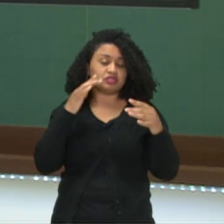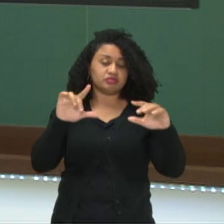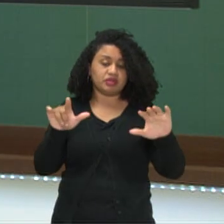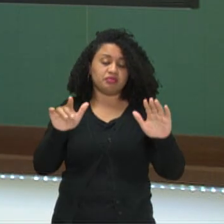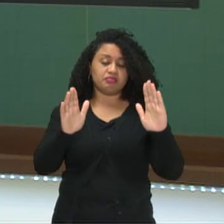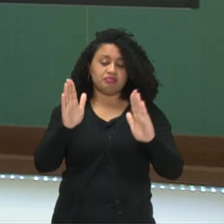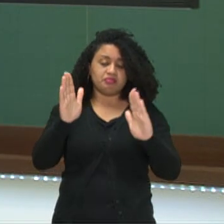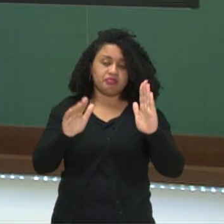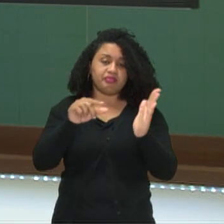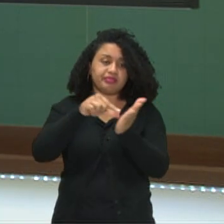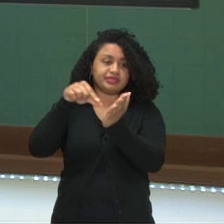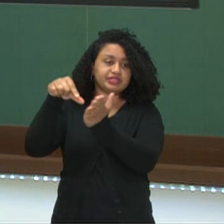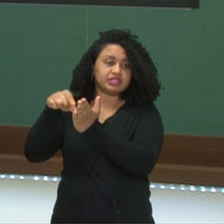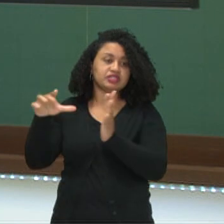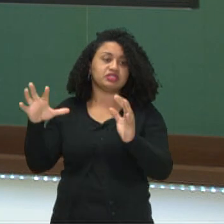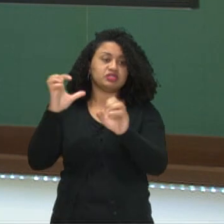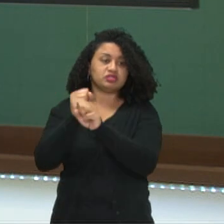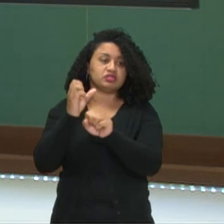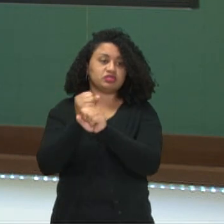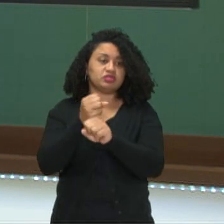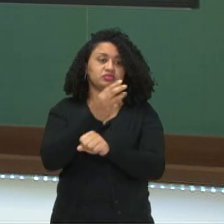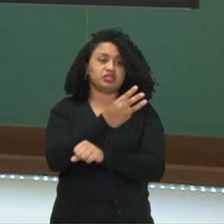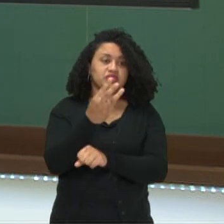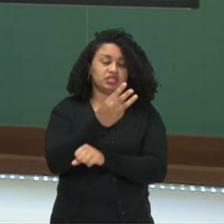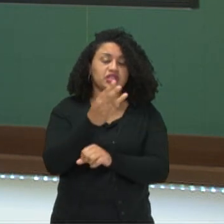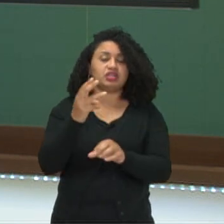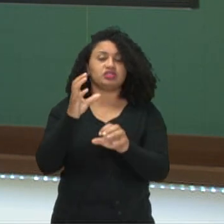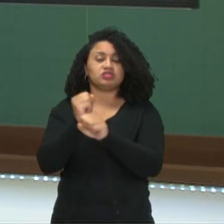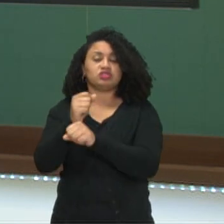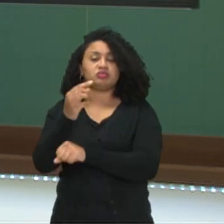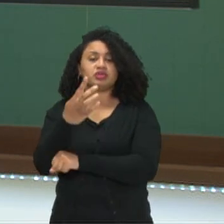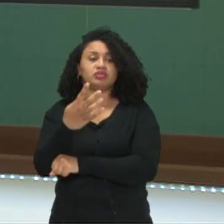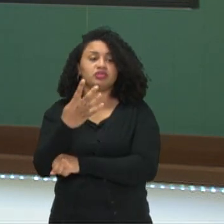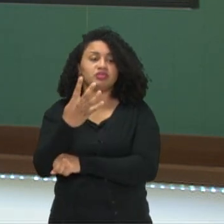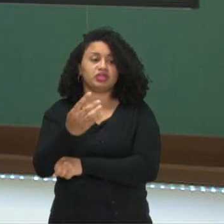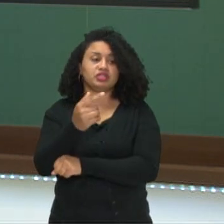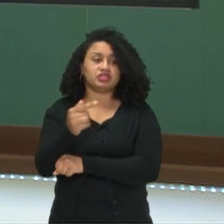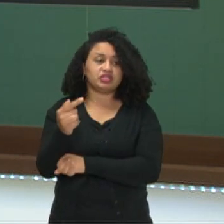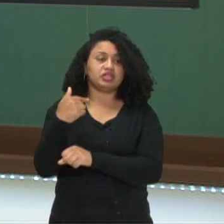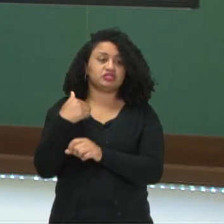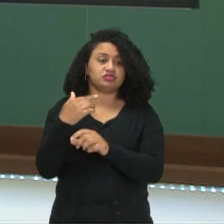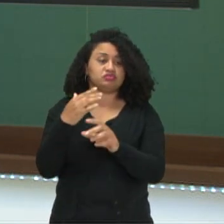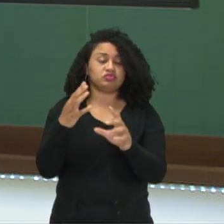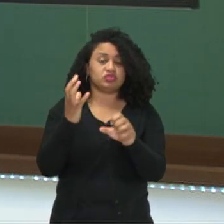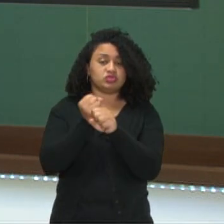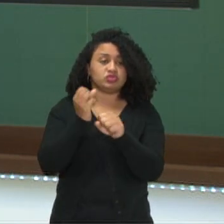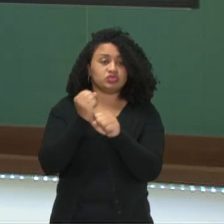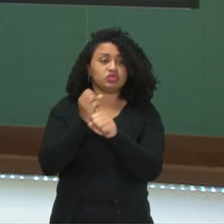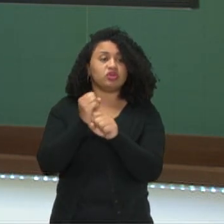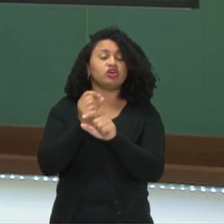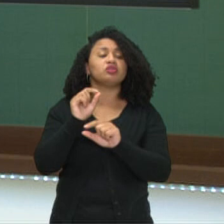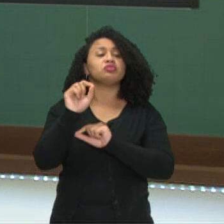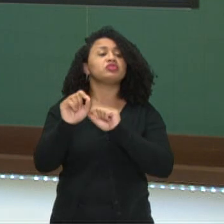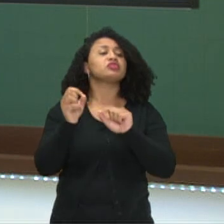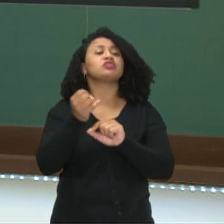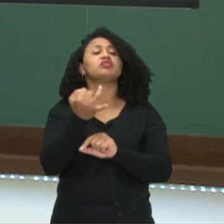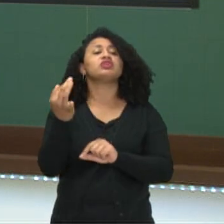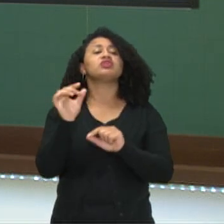paralelo. Somando essas duas capacitâncias, 33 mais 47, 47 mais